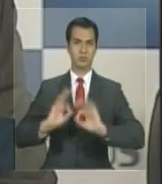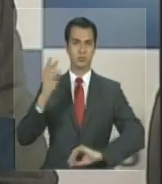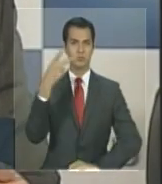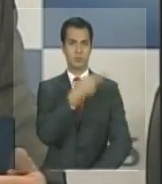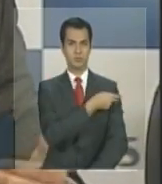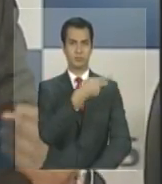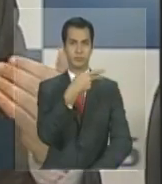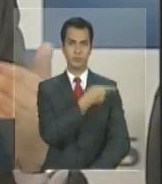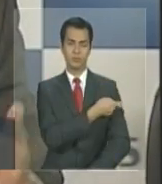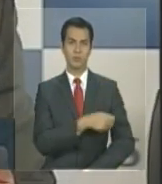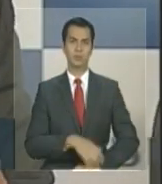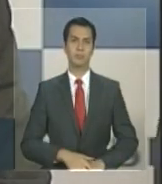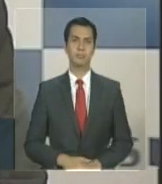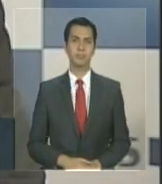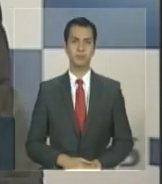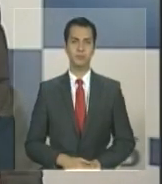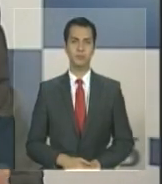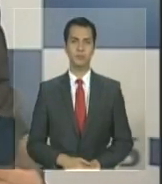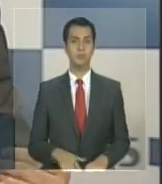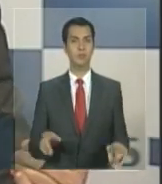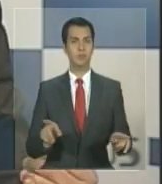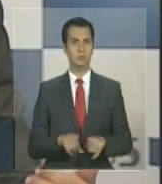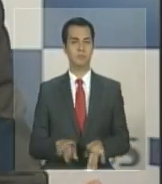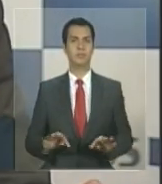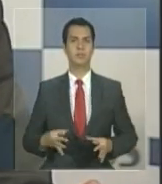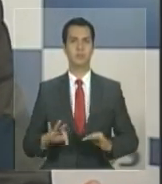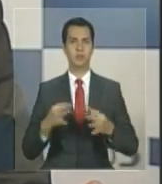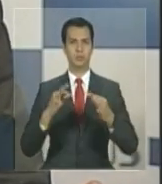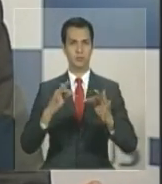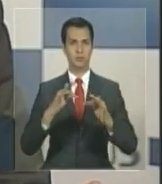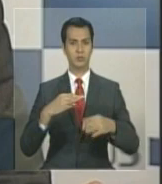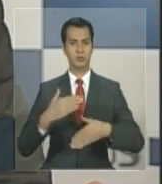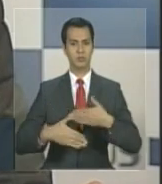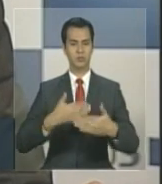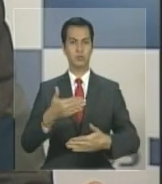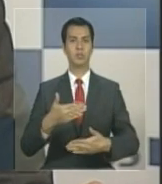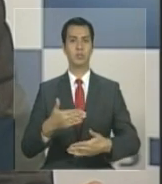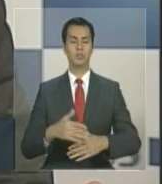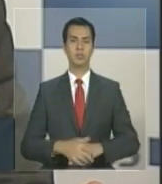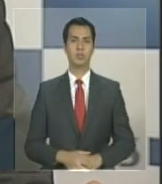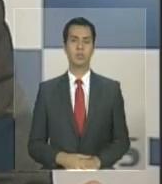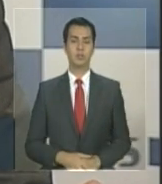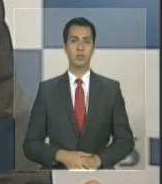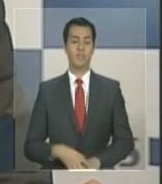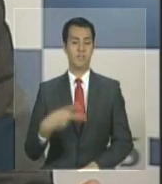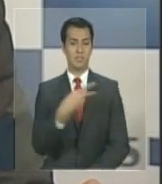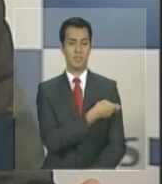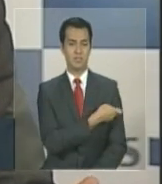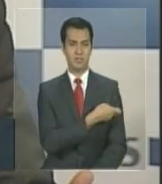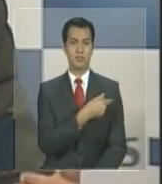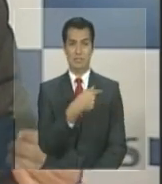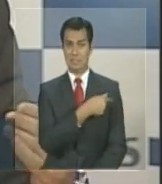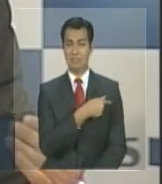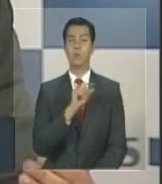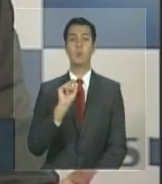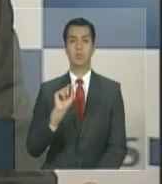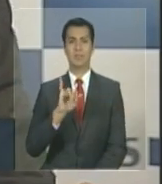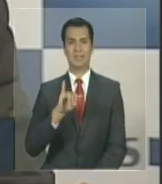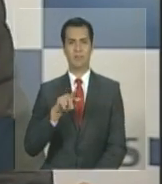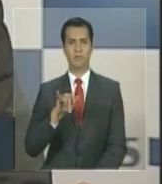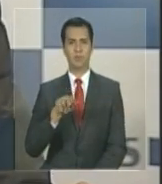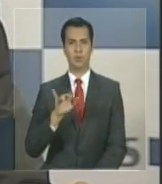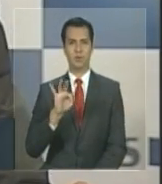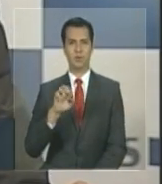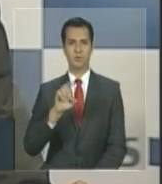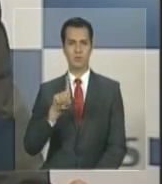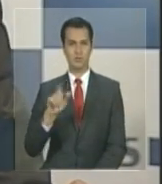vacinas e a transferência de tecnologia. Essa vacina para a influenza que nós vamos distribuir é uma vacina que combina esse processo